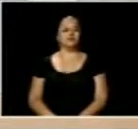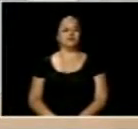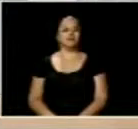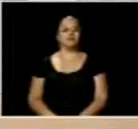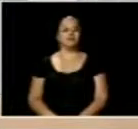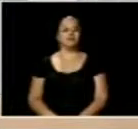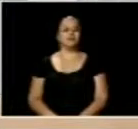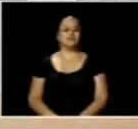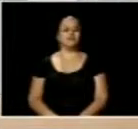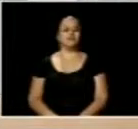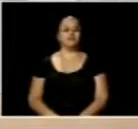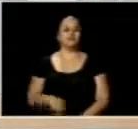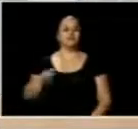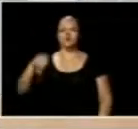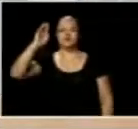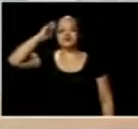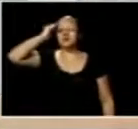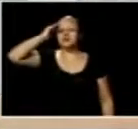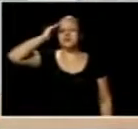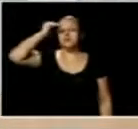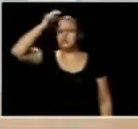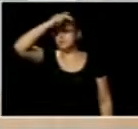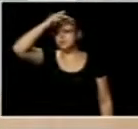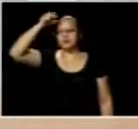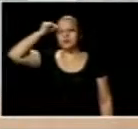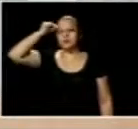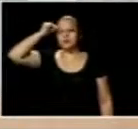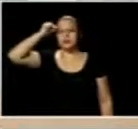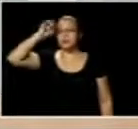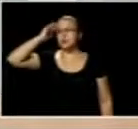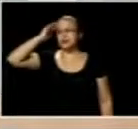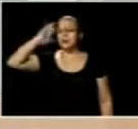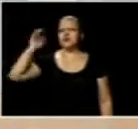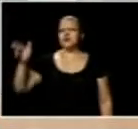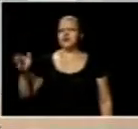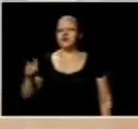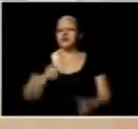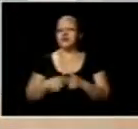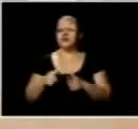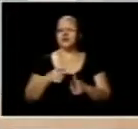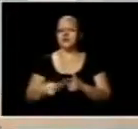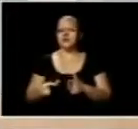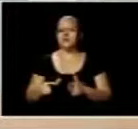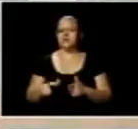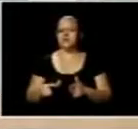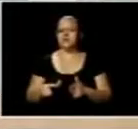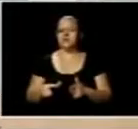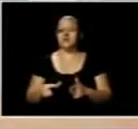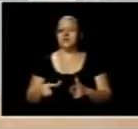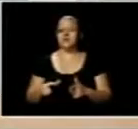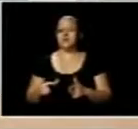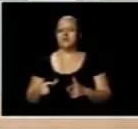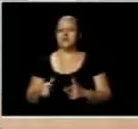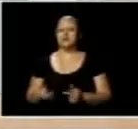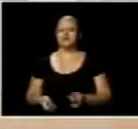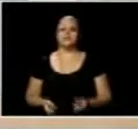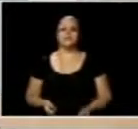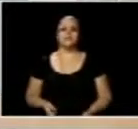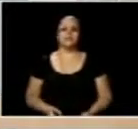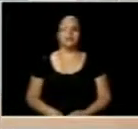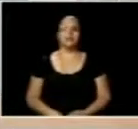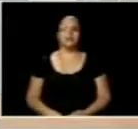condenação? Você não sabia desse problema? O senhor está levando uma situação para dentro da secretaria? Horrível.